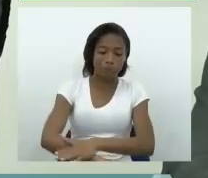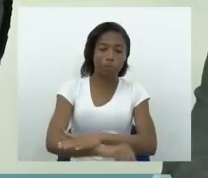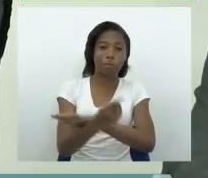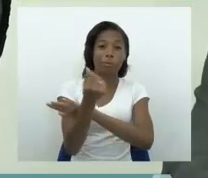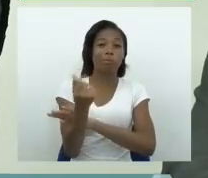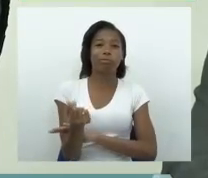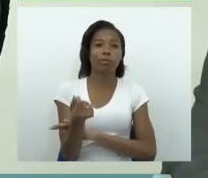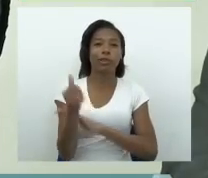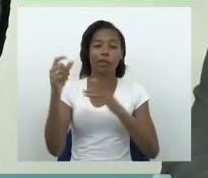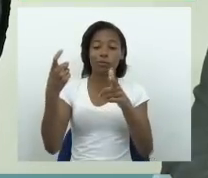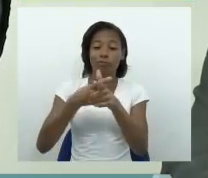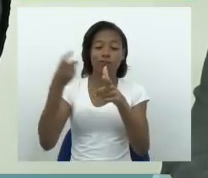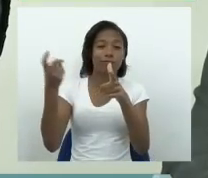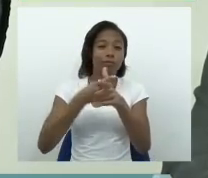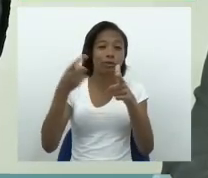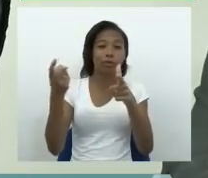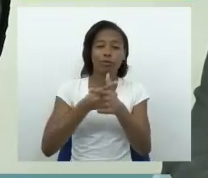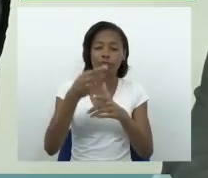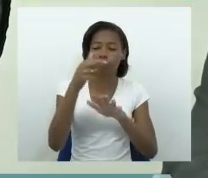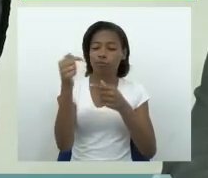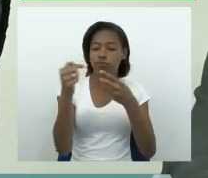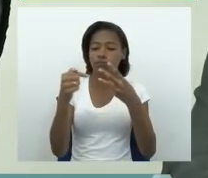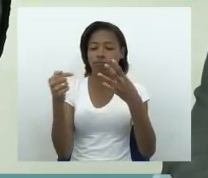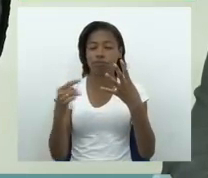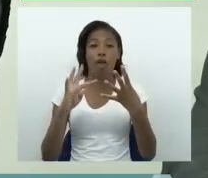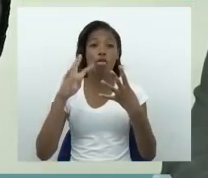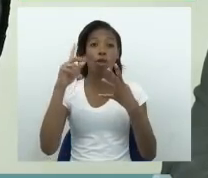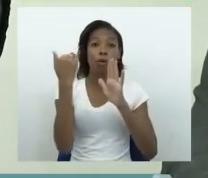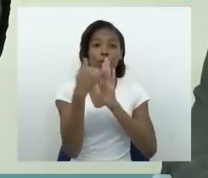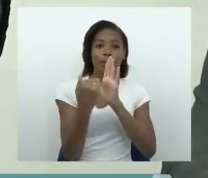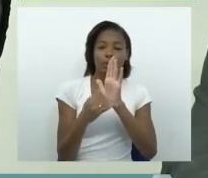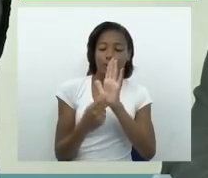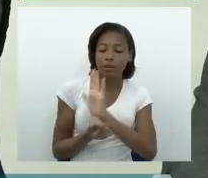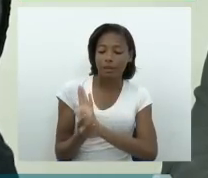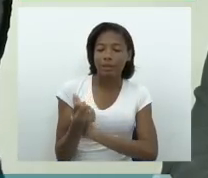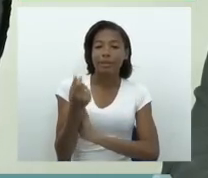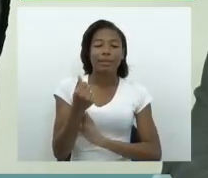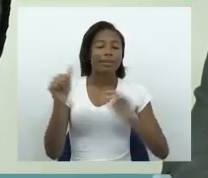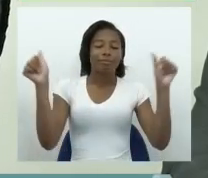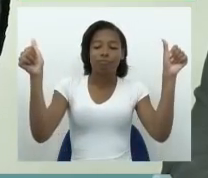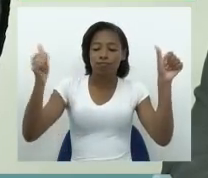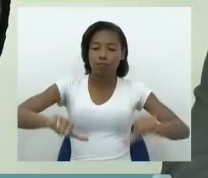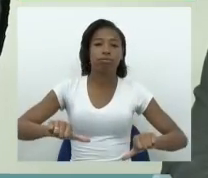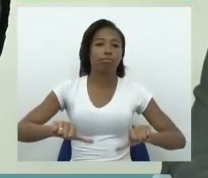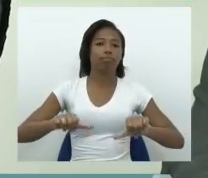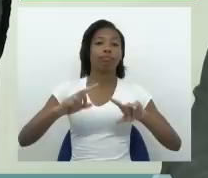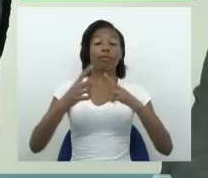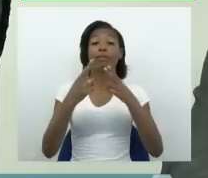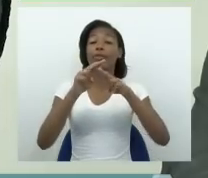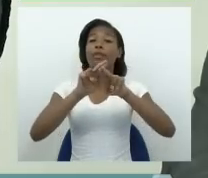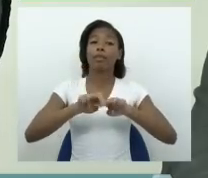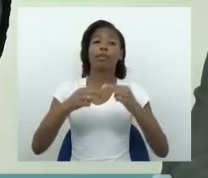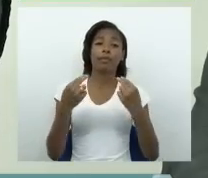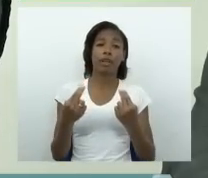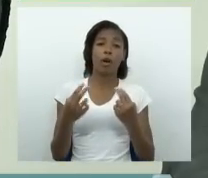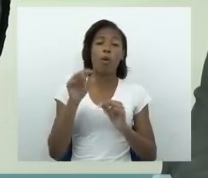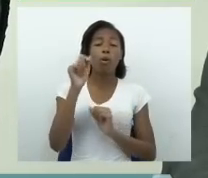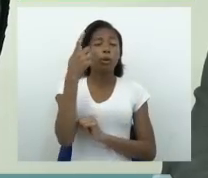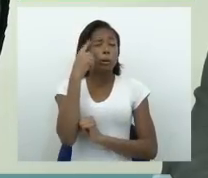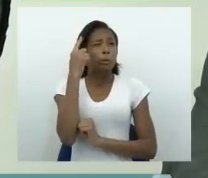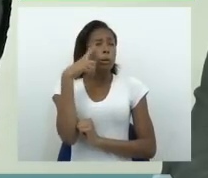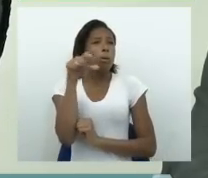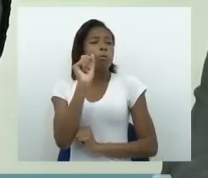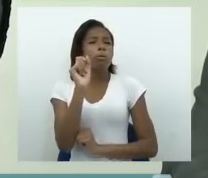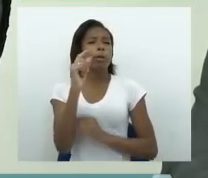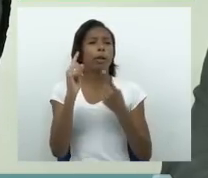no buraco, né? Com as suas finanças realmente acabadas. Portanto, nós pensamos primeiro